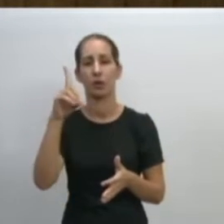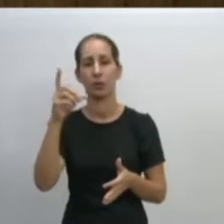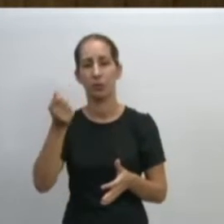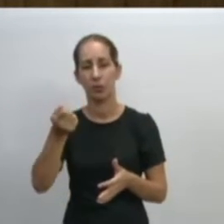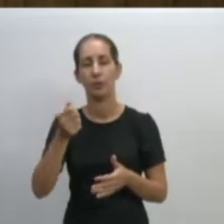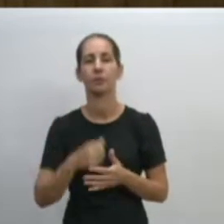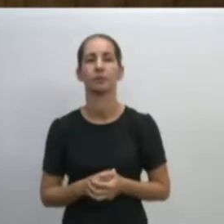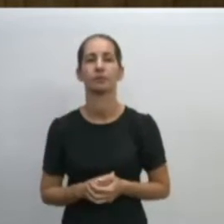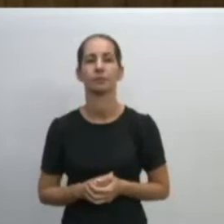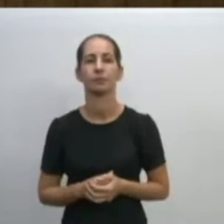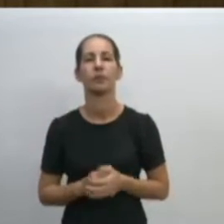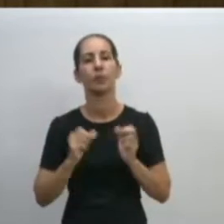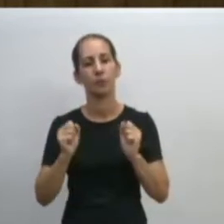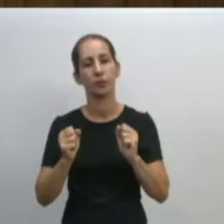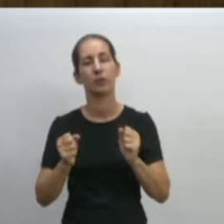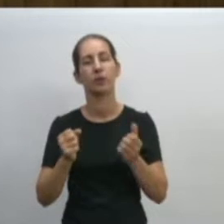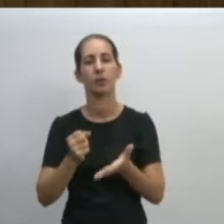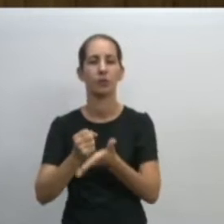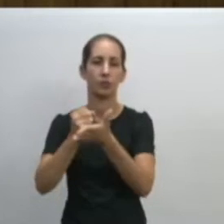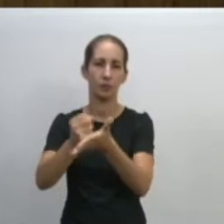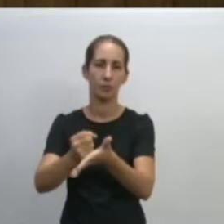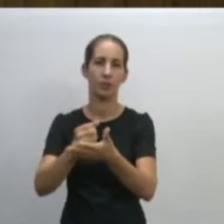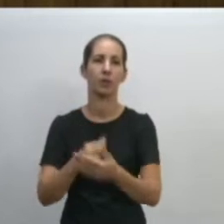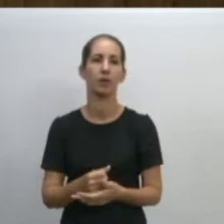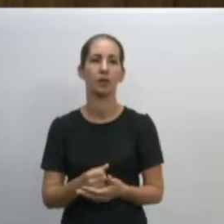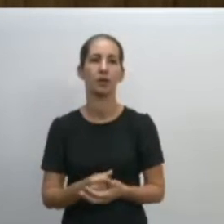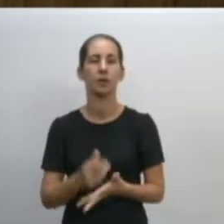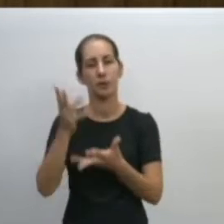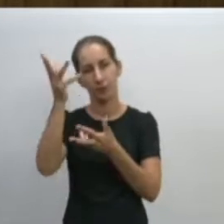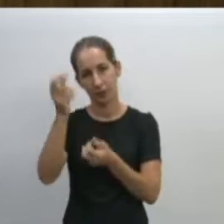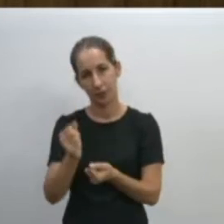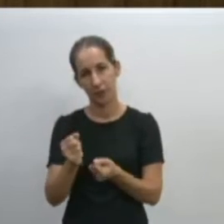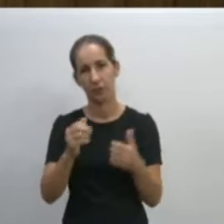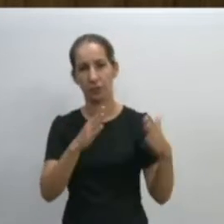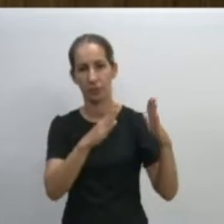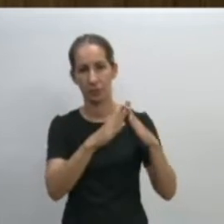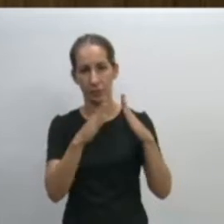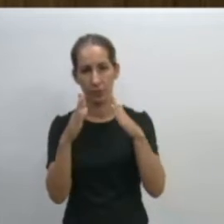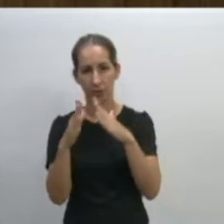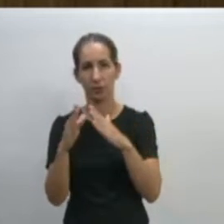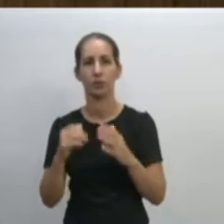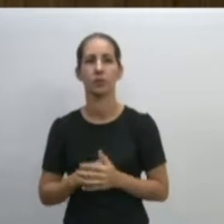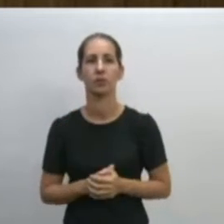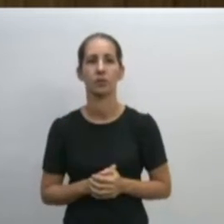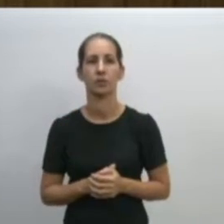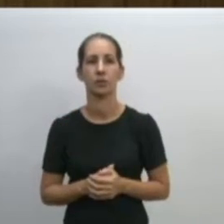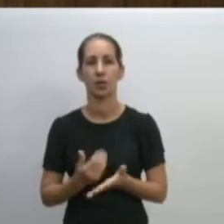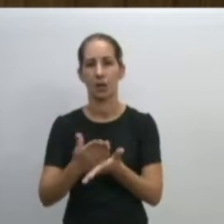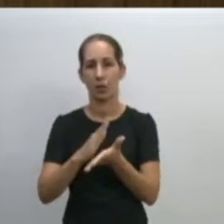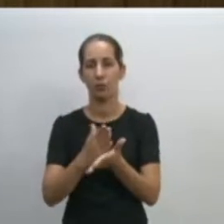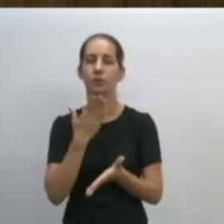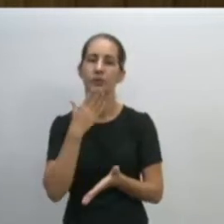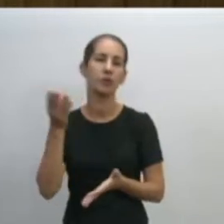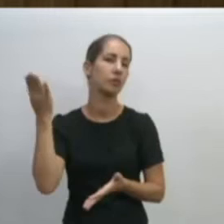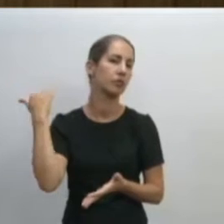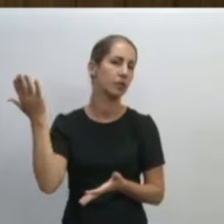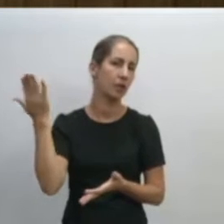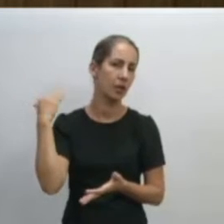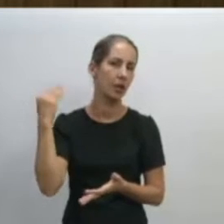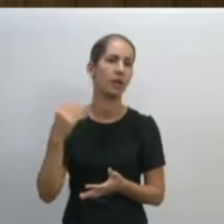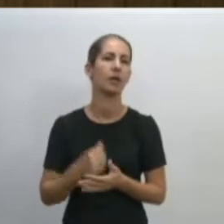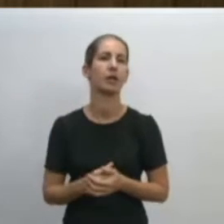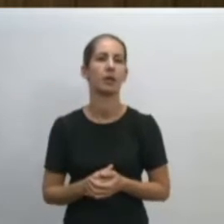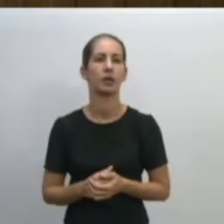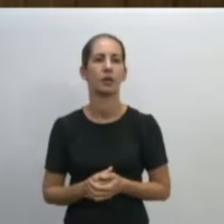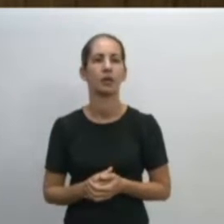né, no sentido de poder contemplar o pedido desses moradores com relação a alguns pedidos que eles já vinham fazendo, alguns